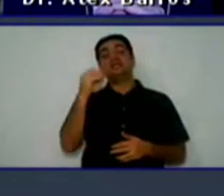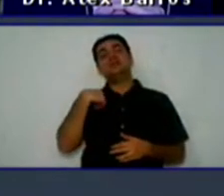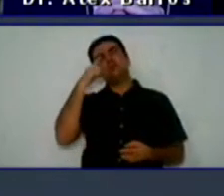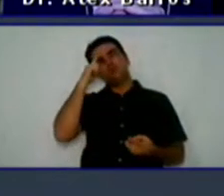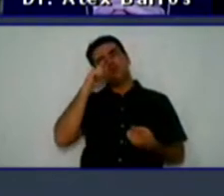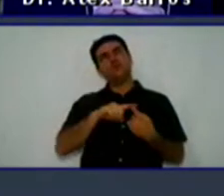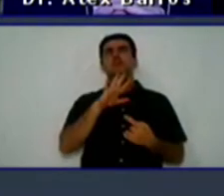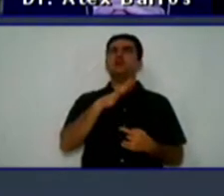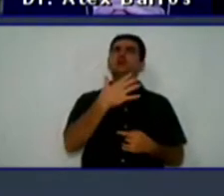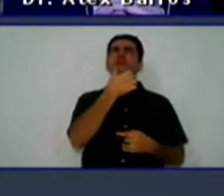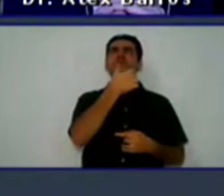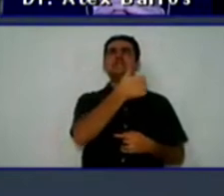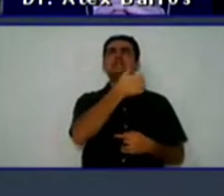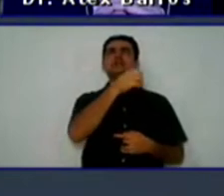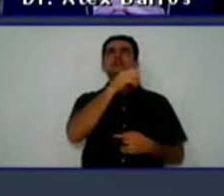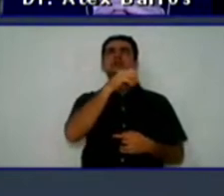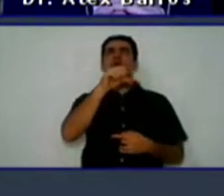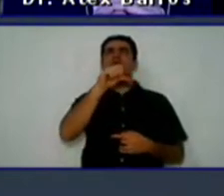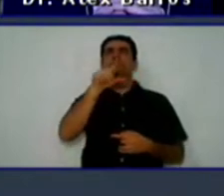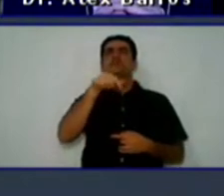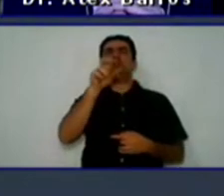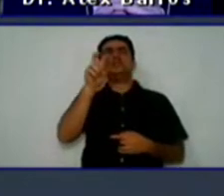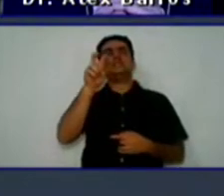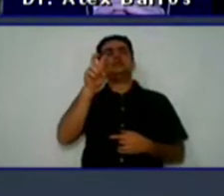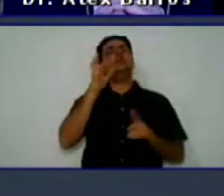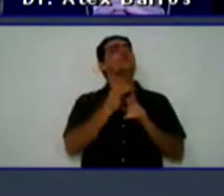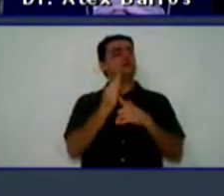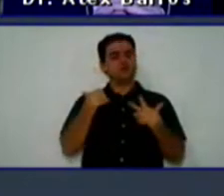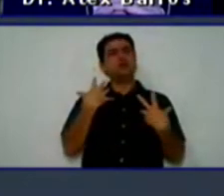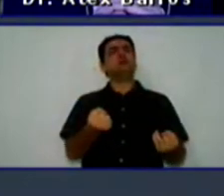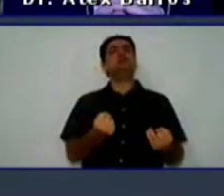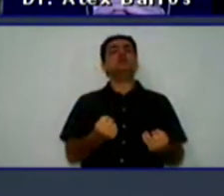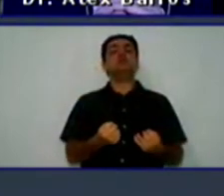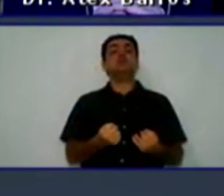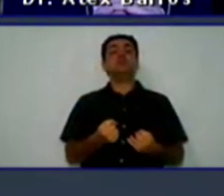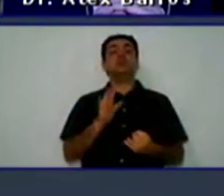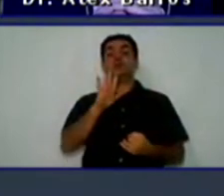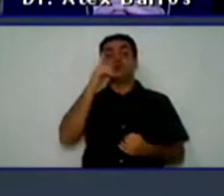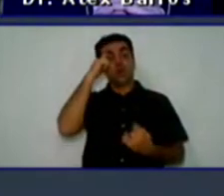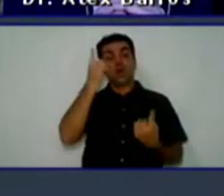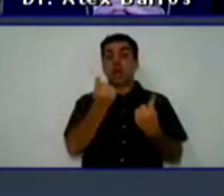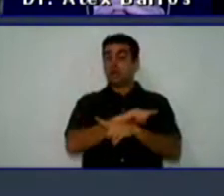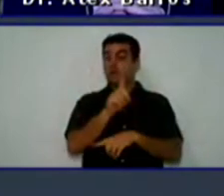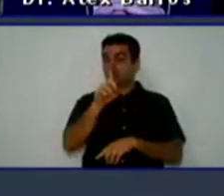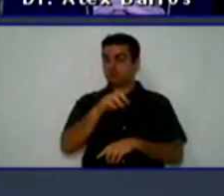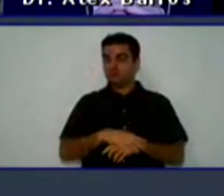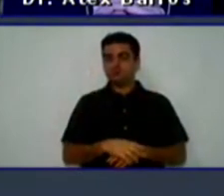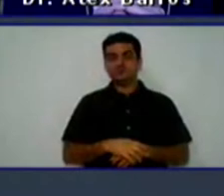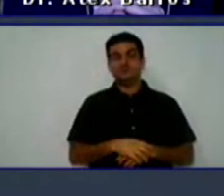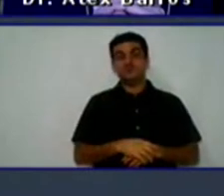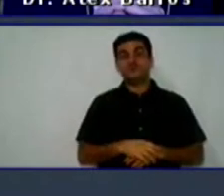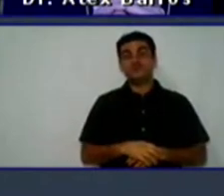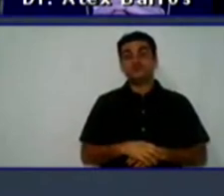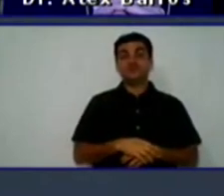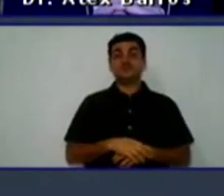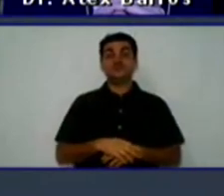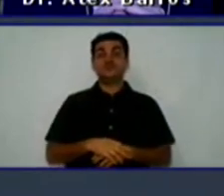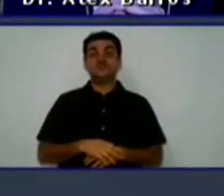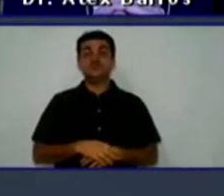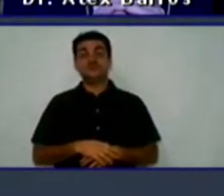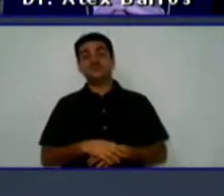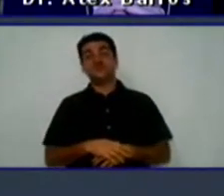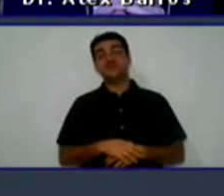com 109,5 das páginas, então não haverá necessidade de leitura, ministro Tarcísio.